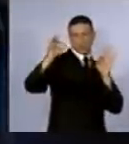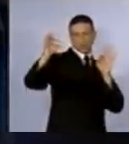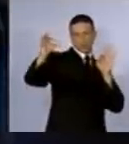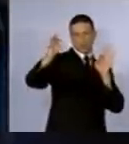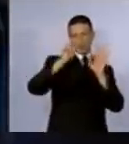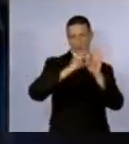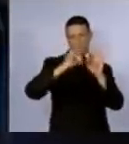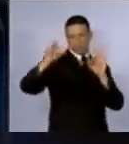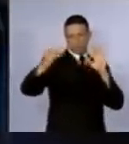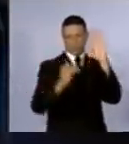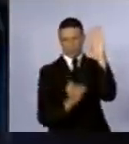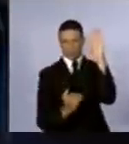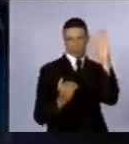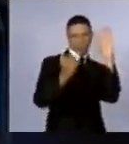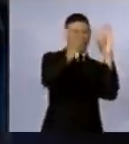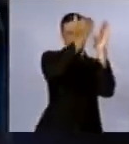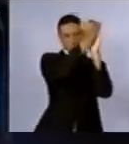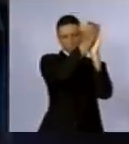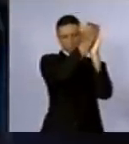ter, ou seja,